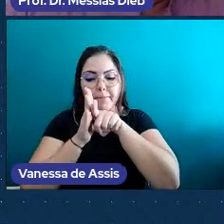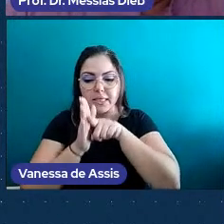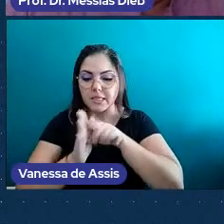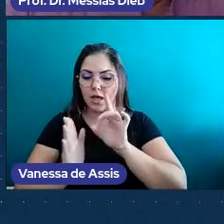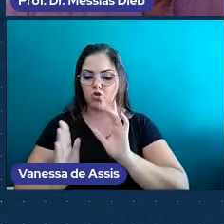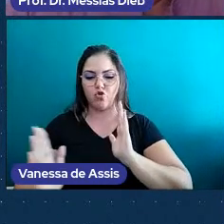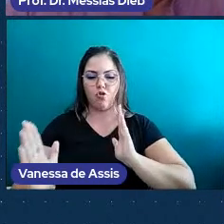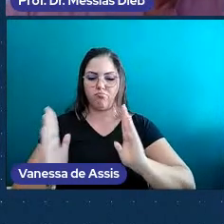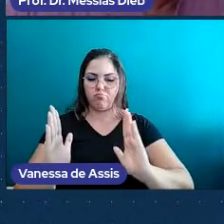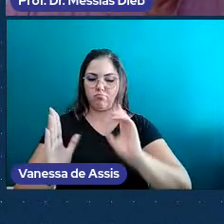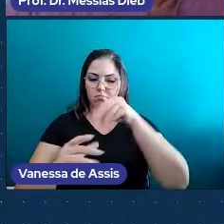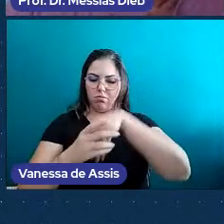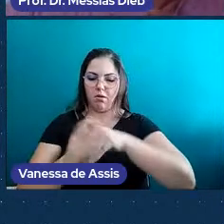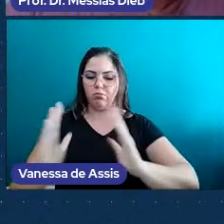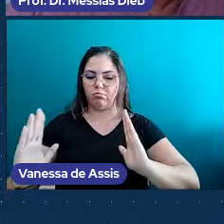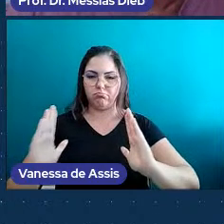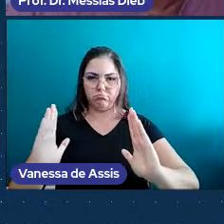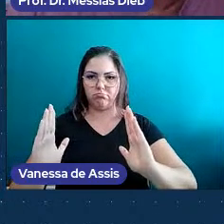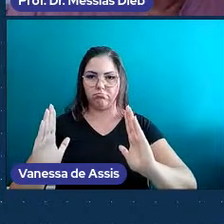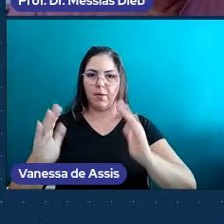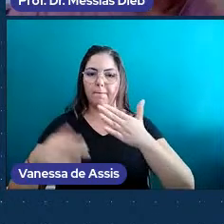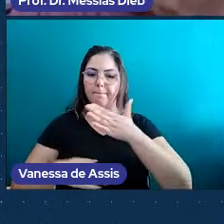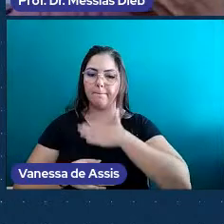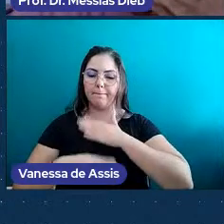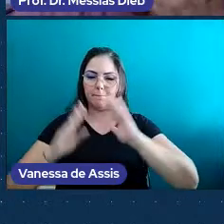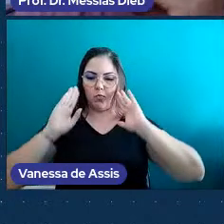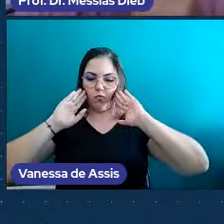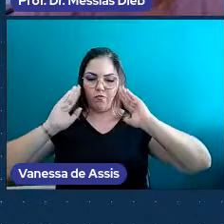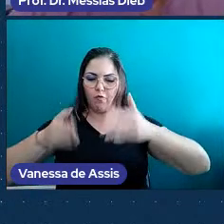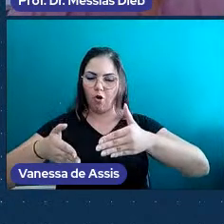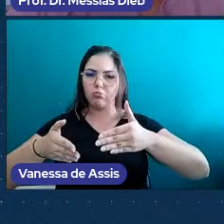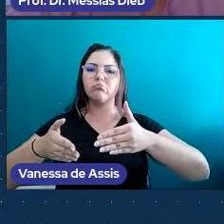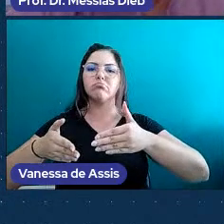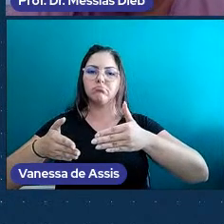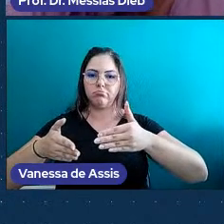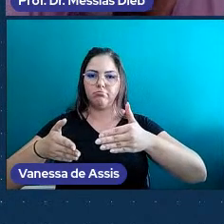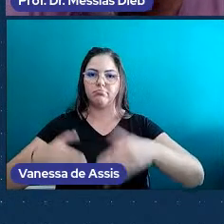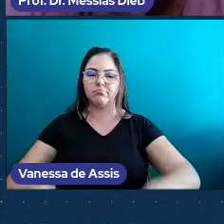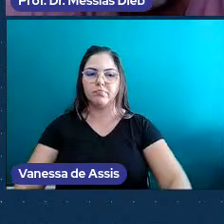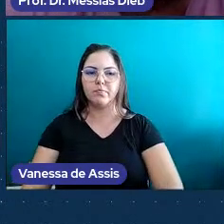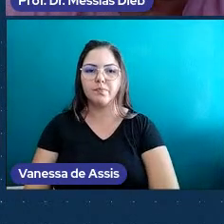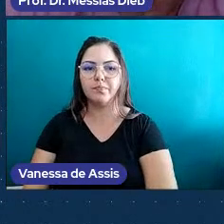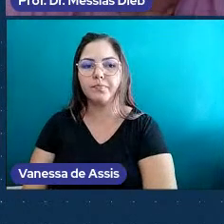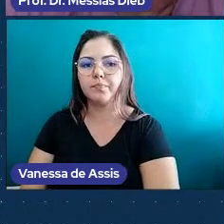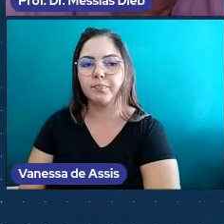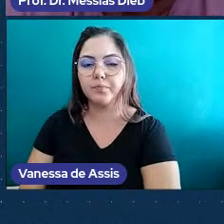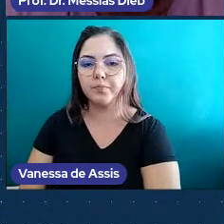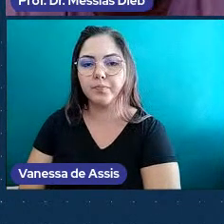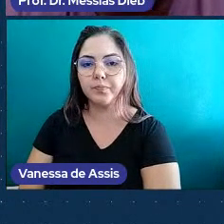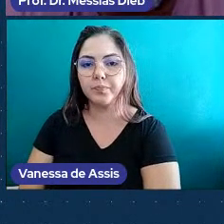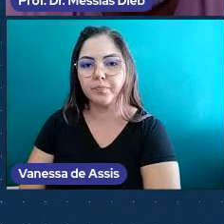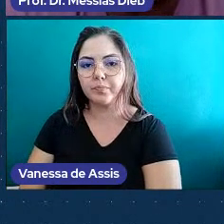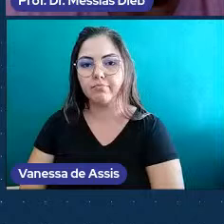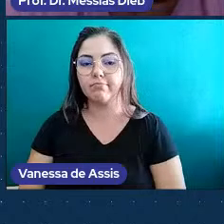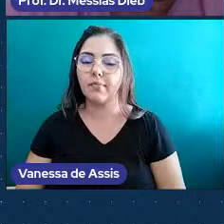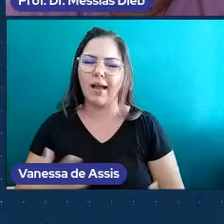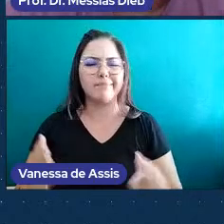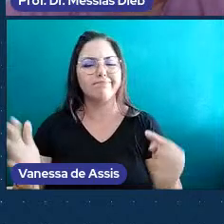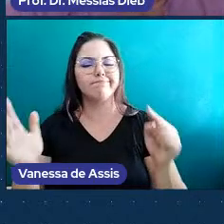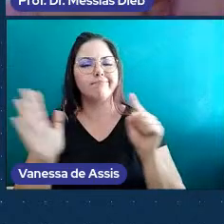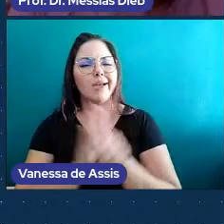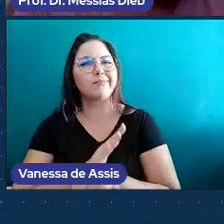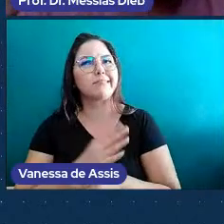tirar o meu olhar, o meu foco, a minha atenção, né? E aí a gente se pergunta, e como é que eu começo, né?